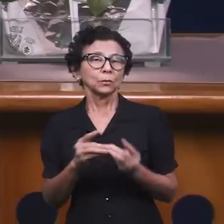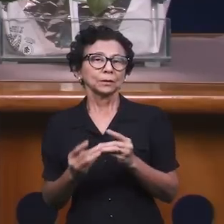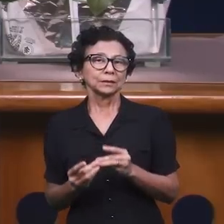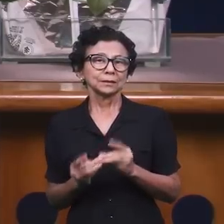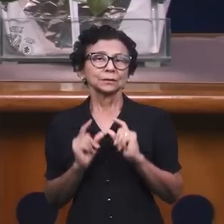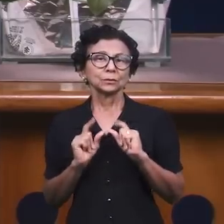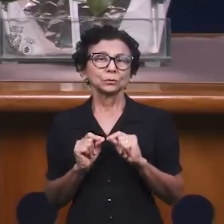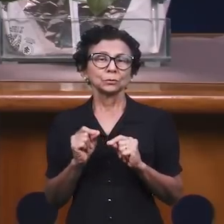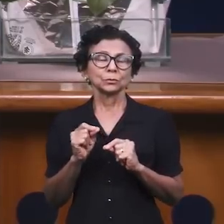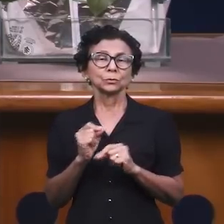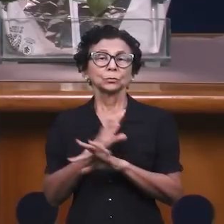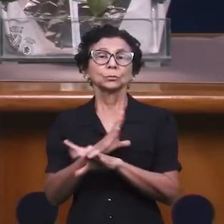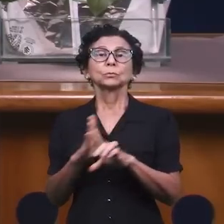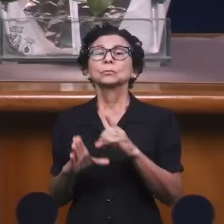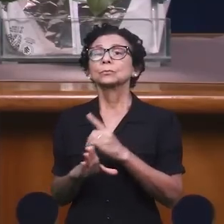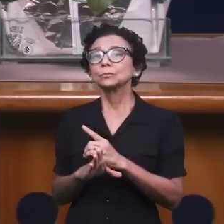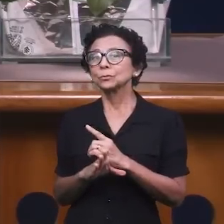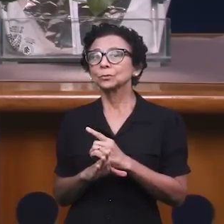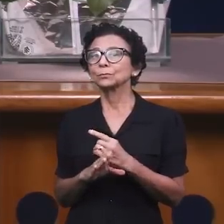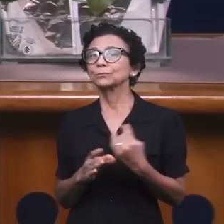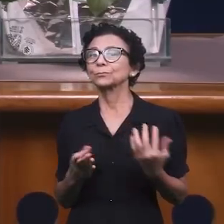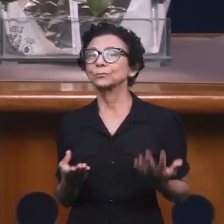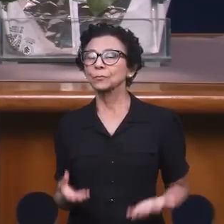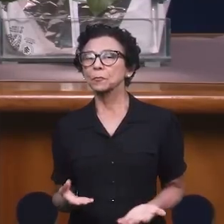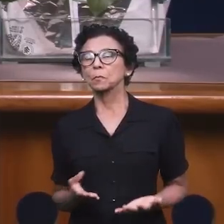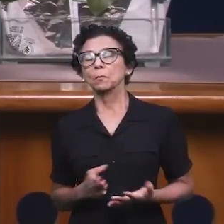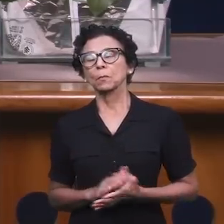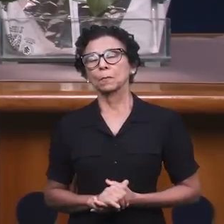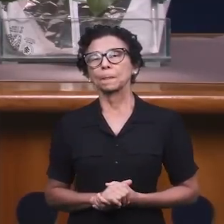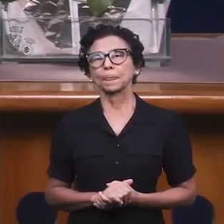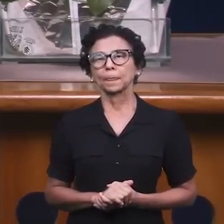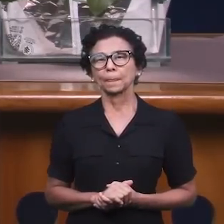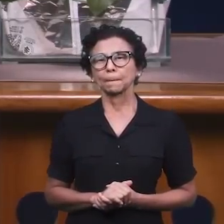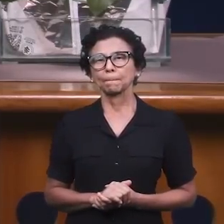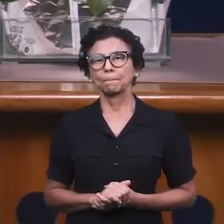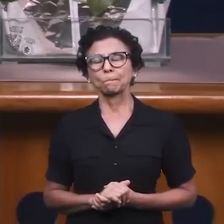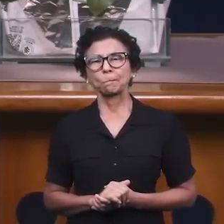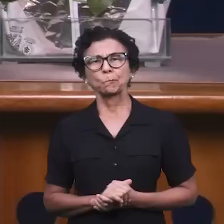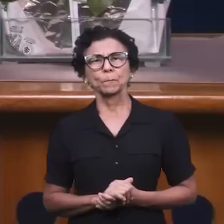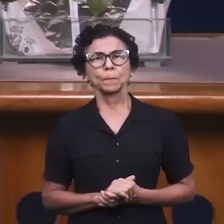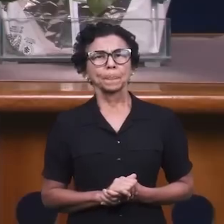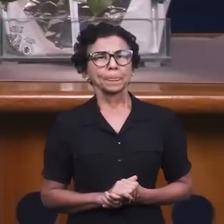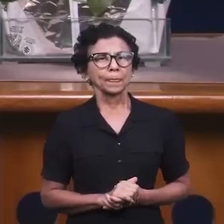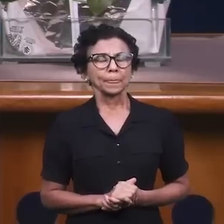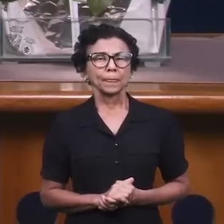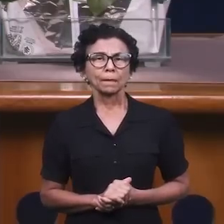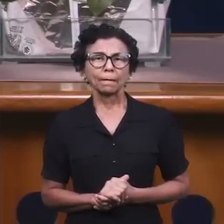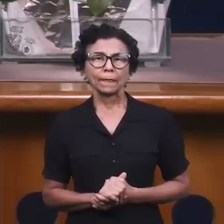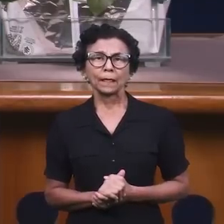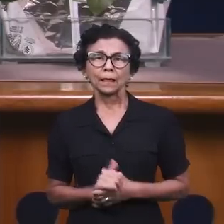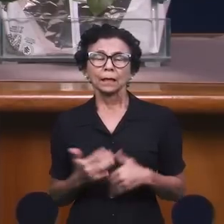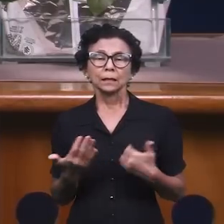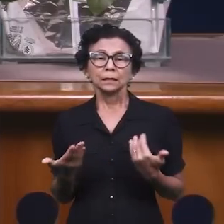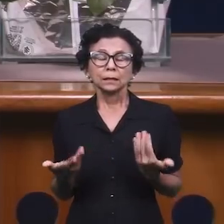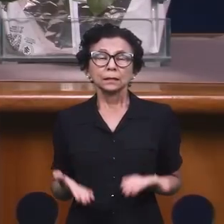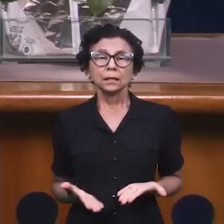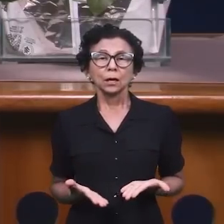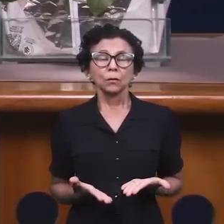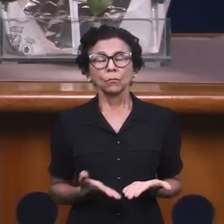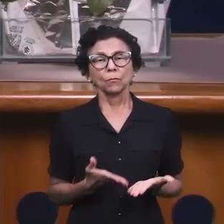culto. Ou seja, aquilo que o homem naturalmente busca é externar poderes